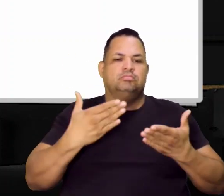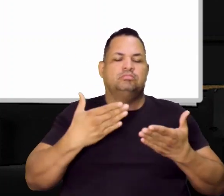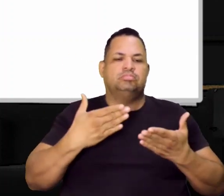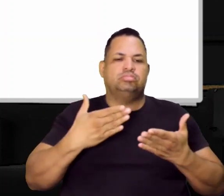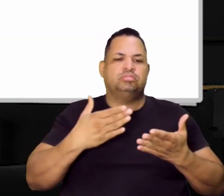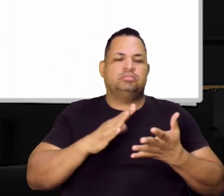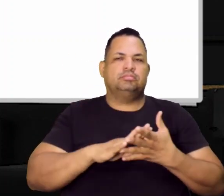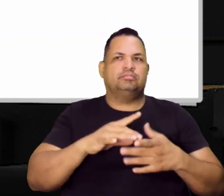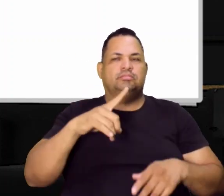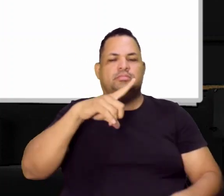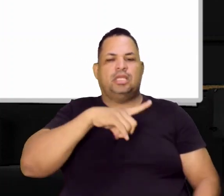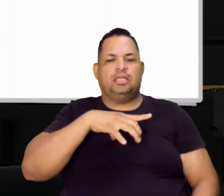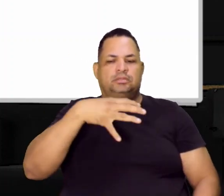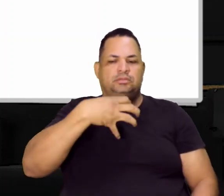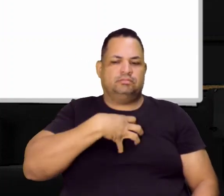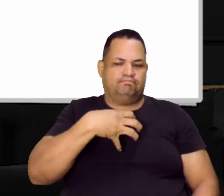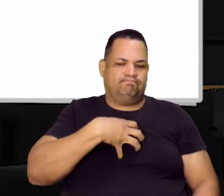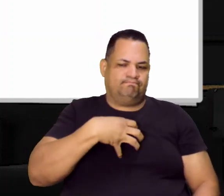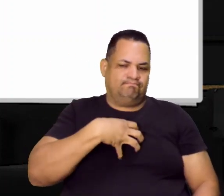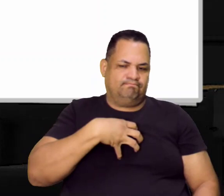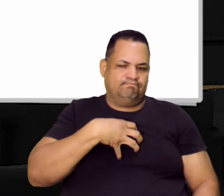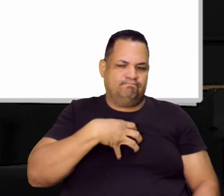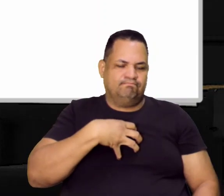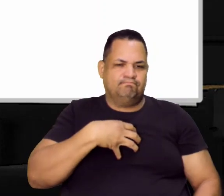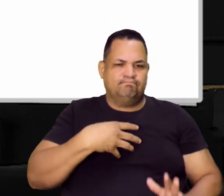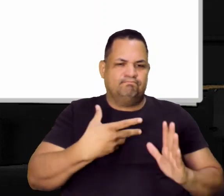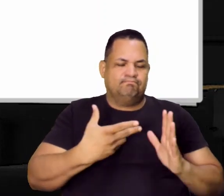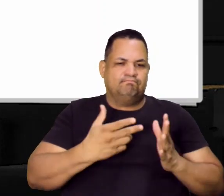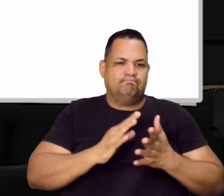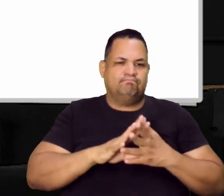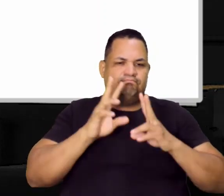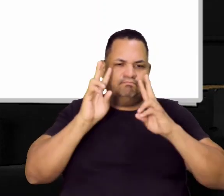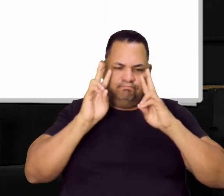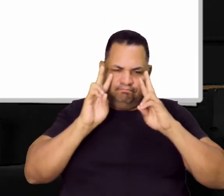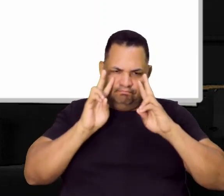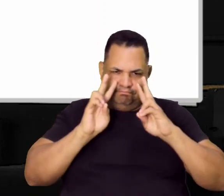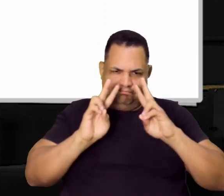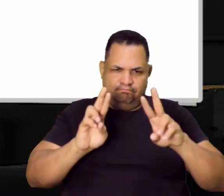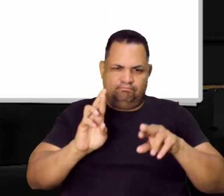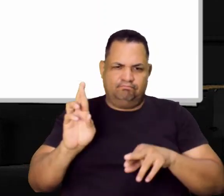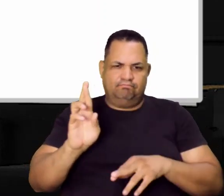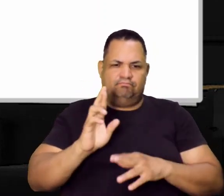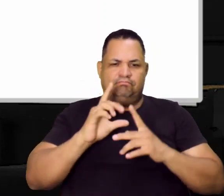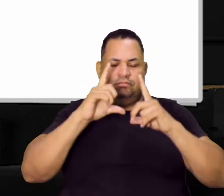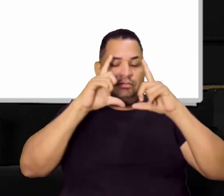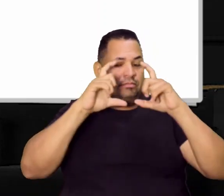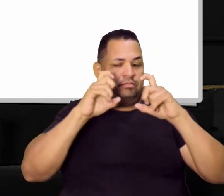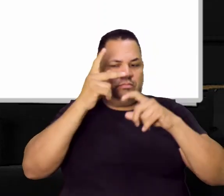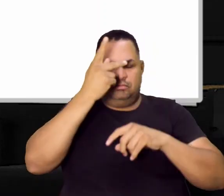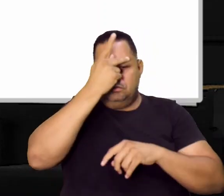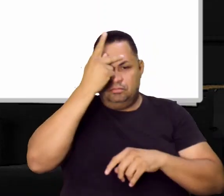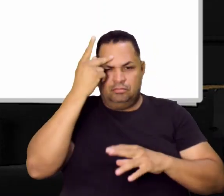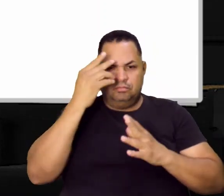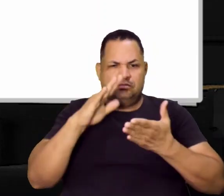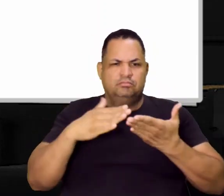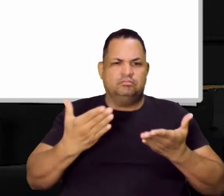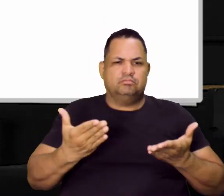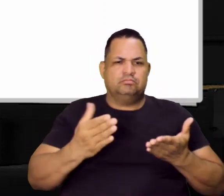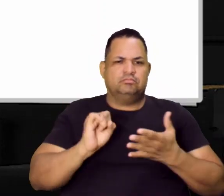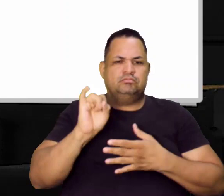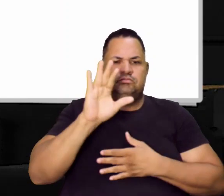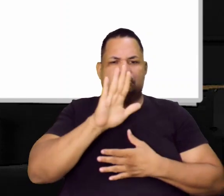envolvem sentimentos, né, a visão de quem está tirando aquela fotografia, ou somente